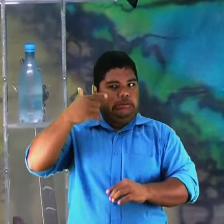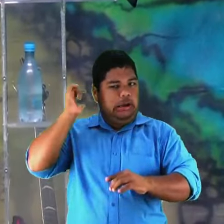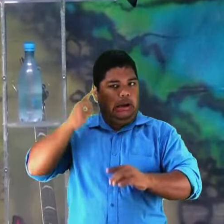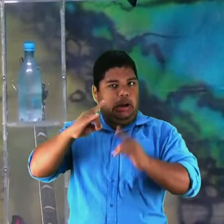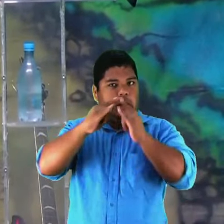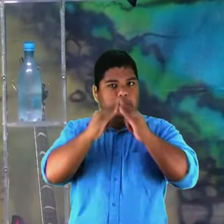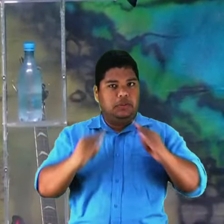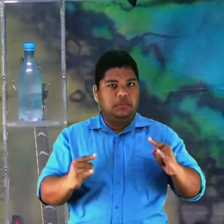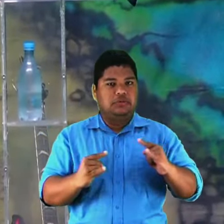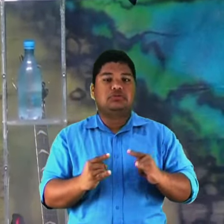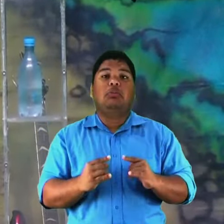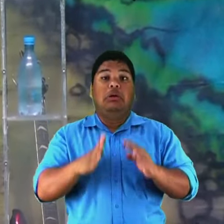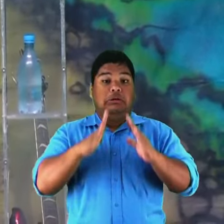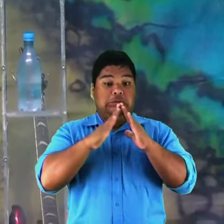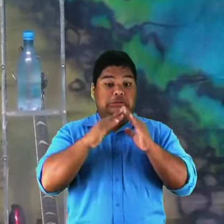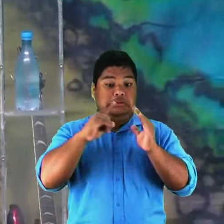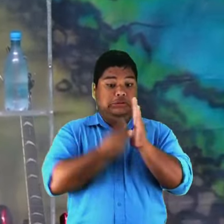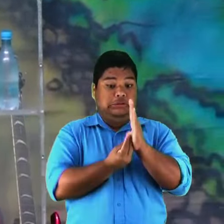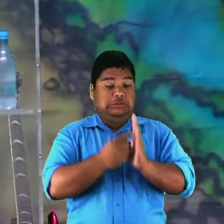que eu não conheço qual é, viu?